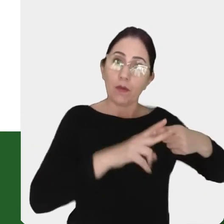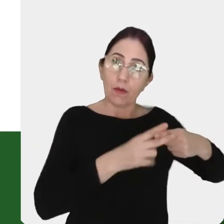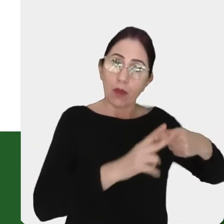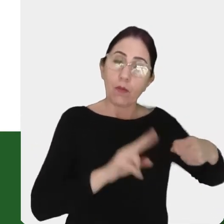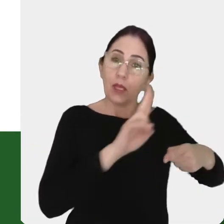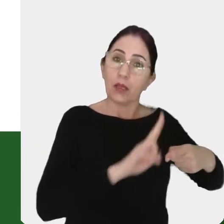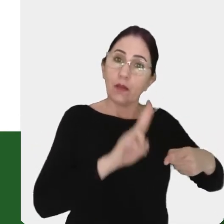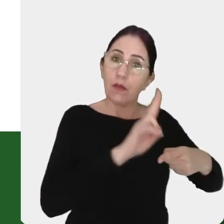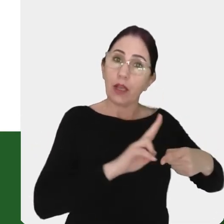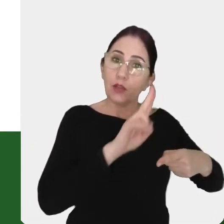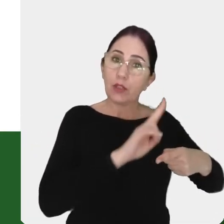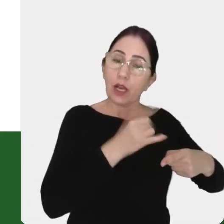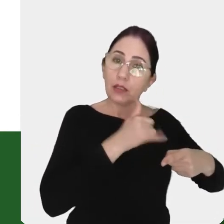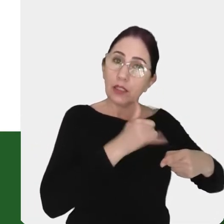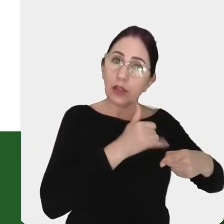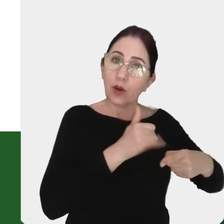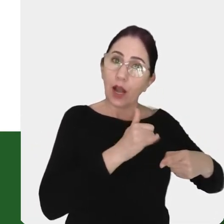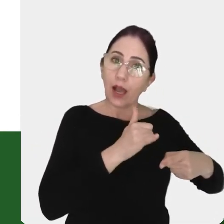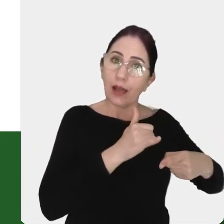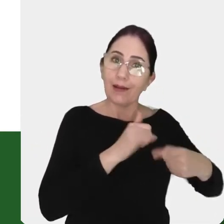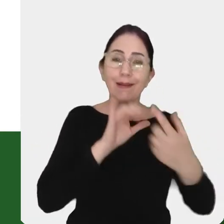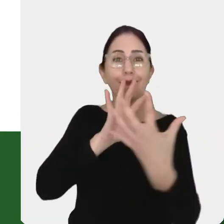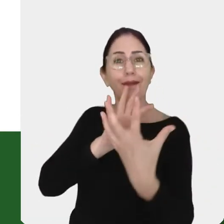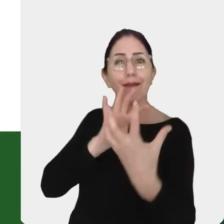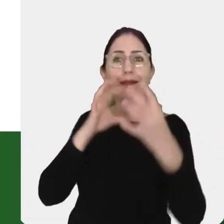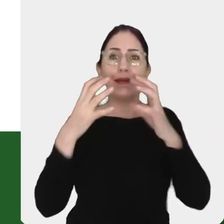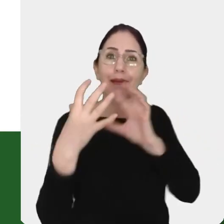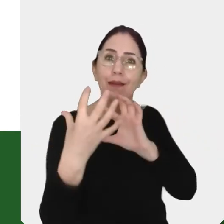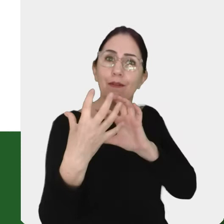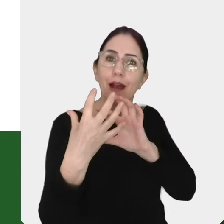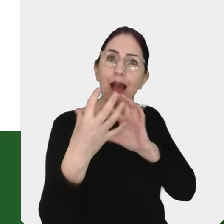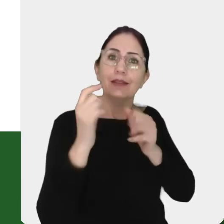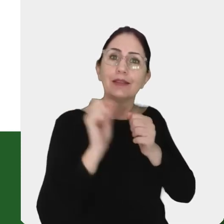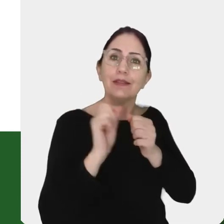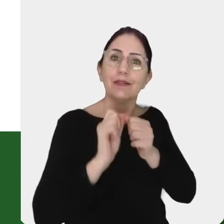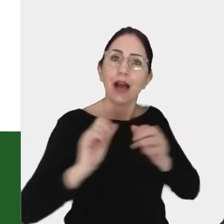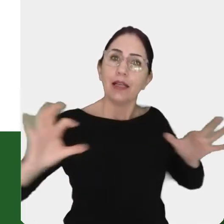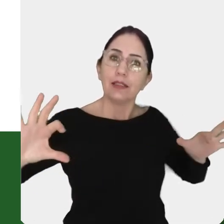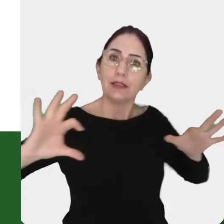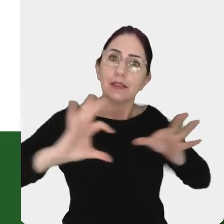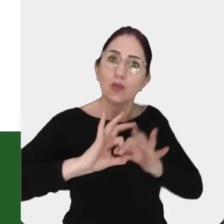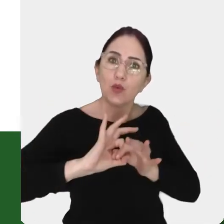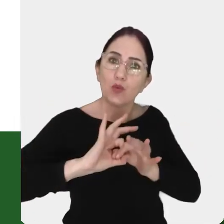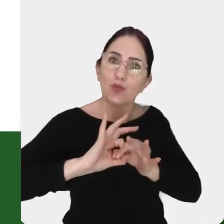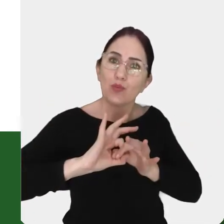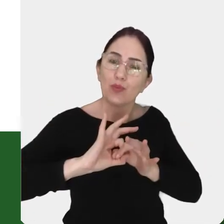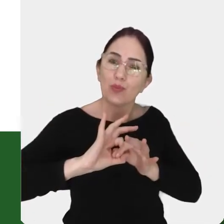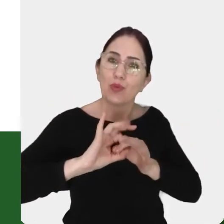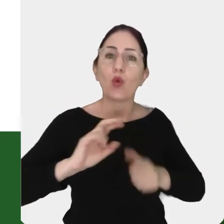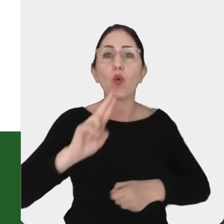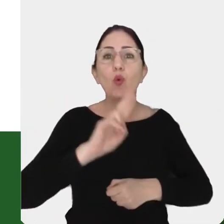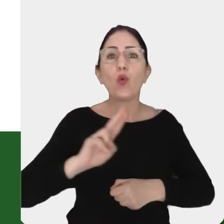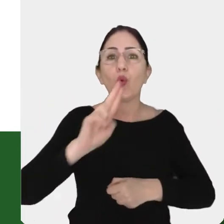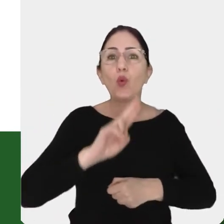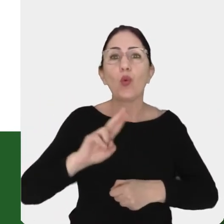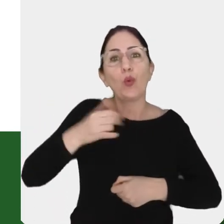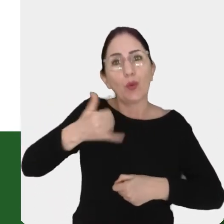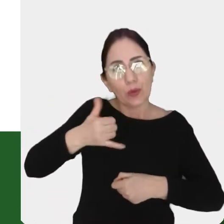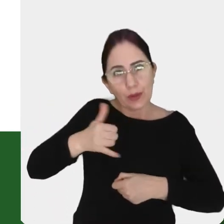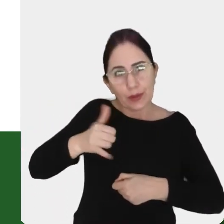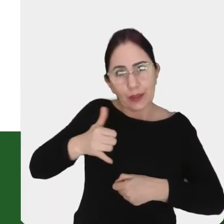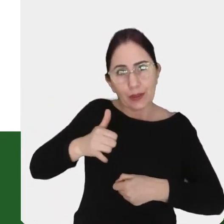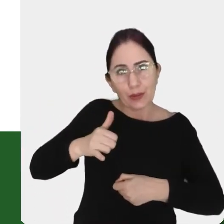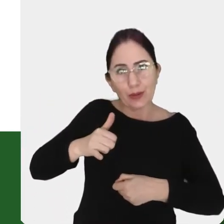A interface é que faz a ligação disso tudo, que vai ser, então, essa interface do smartphone.